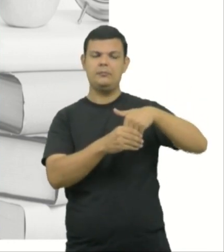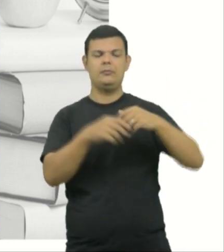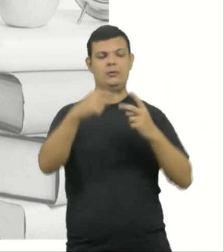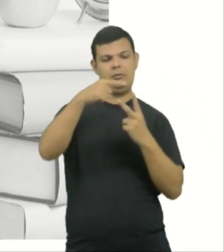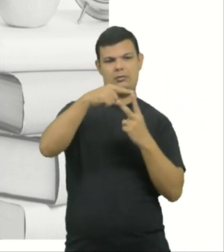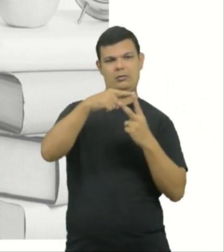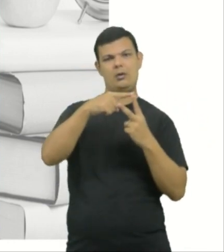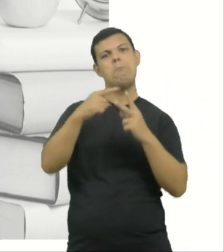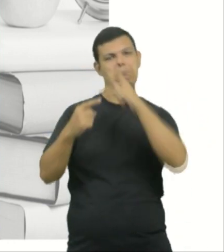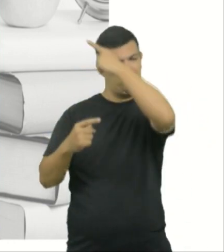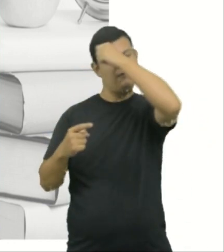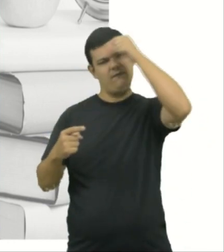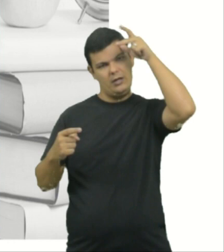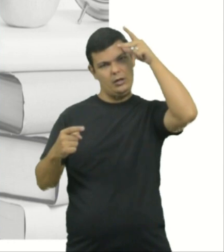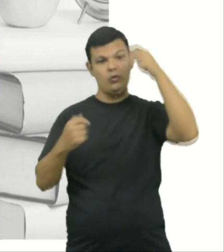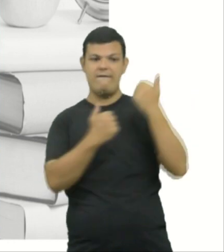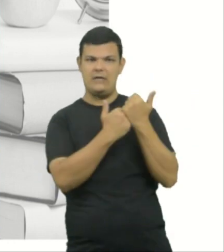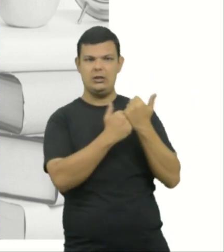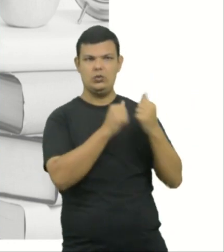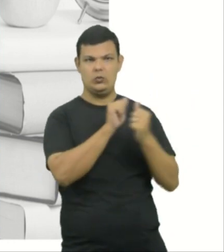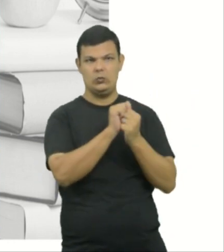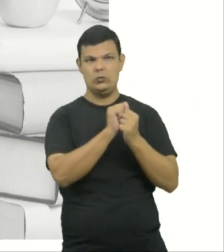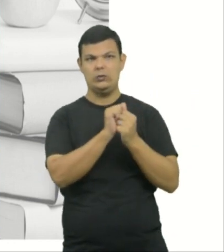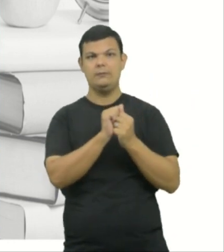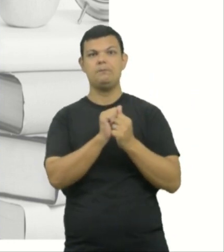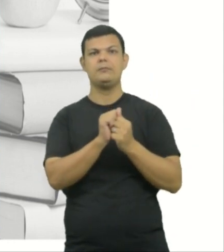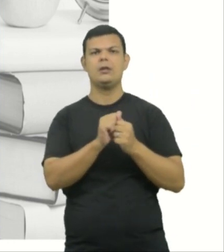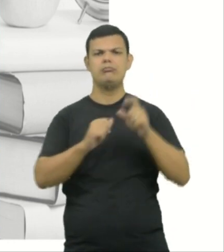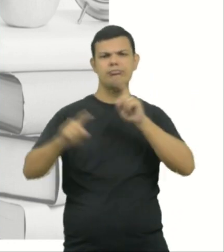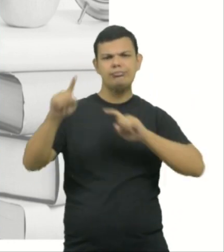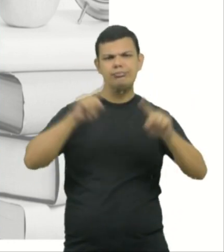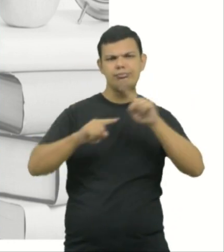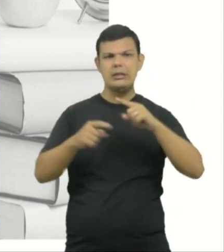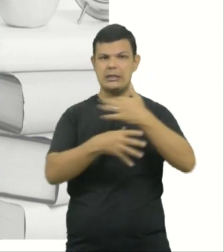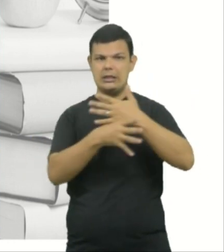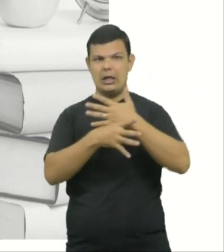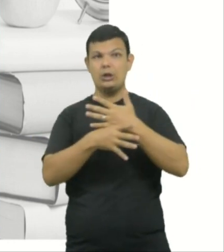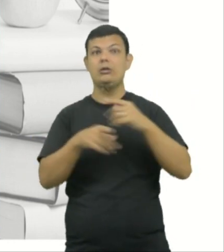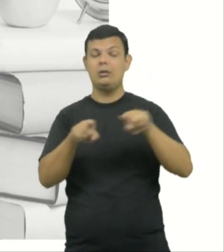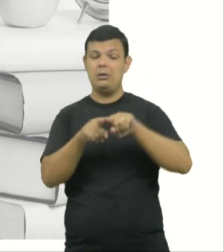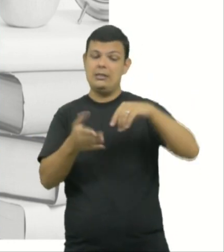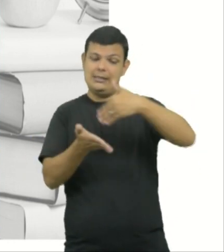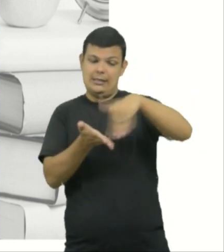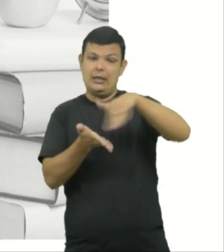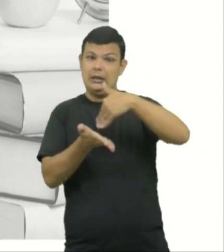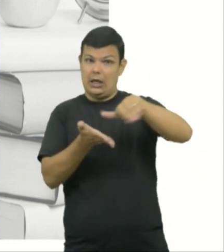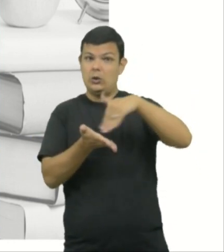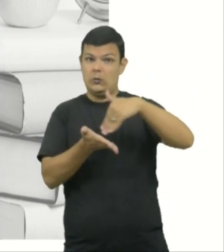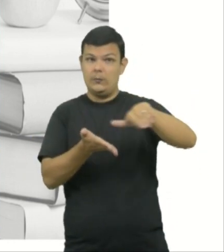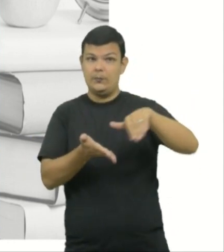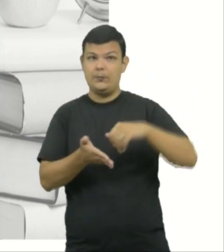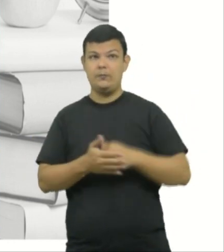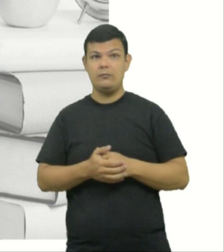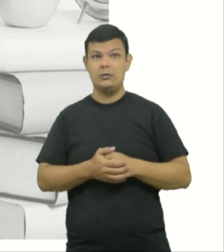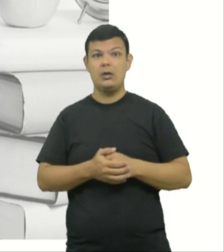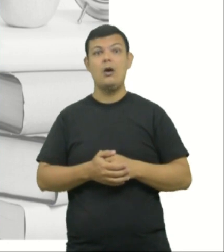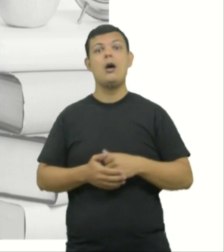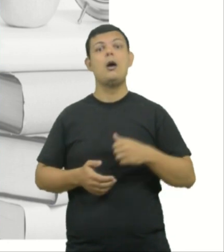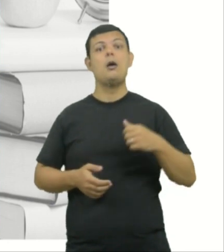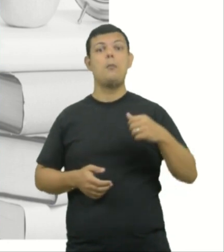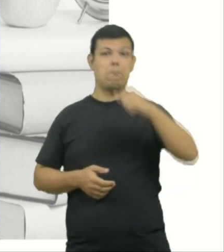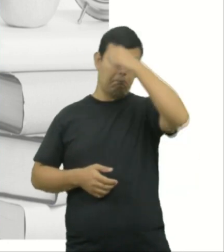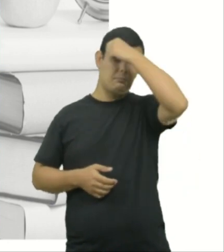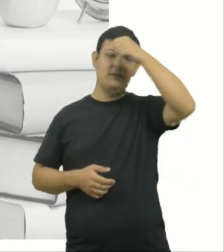o vice junto com ele, tá? Administra a cidade junto com seus secretários. Gente, o prefeito é